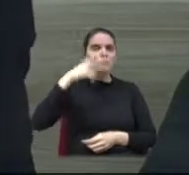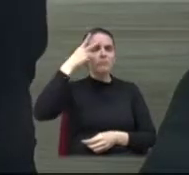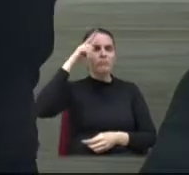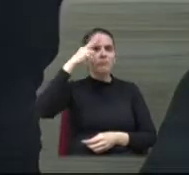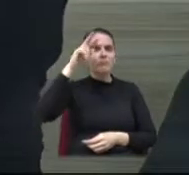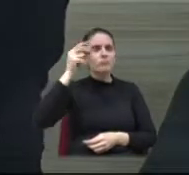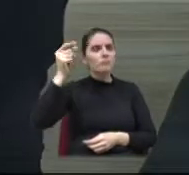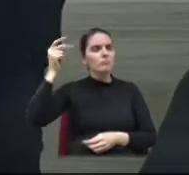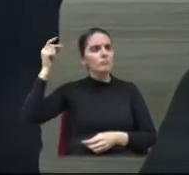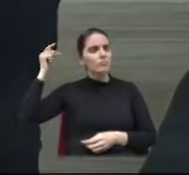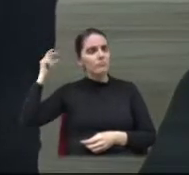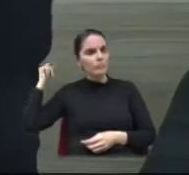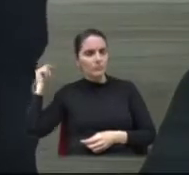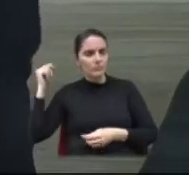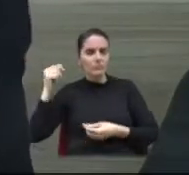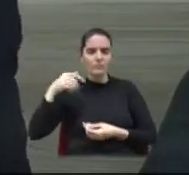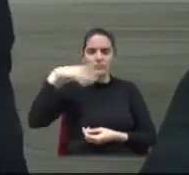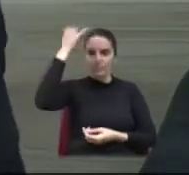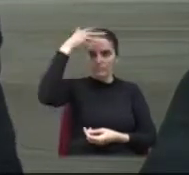quando ficava na casa de minha avó,